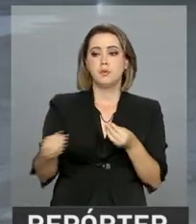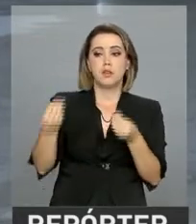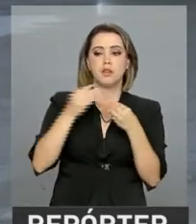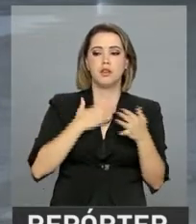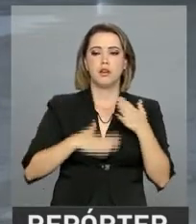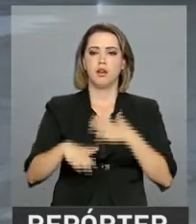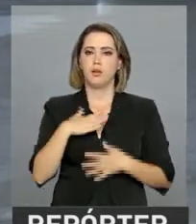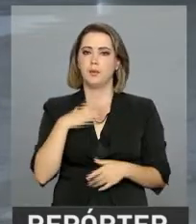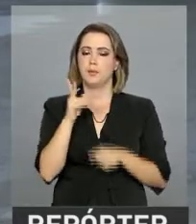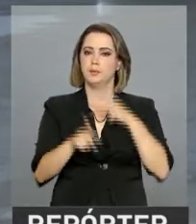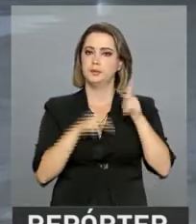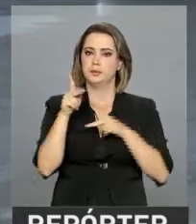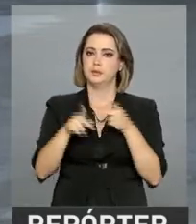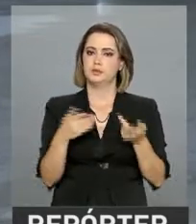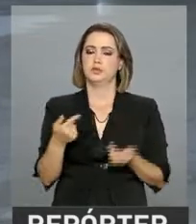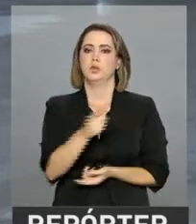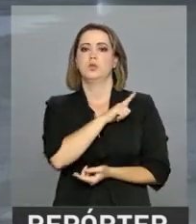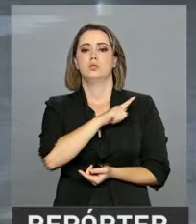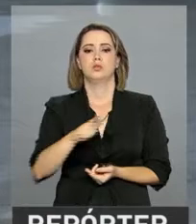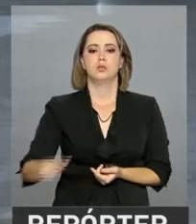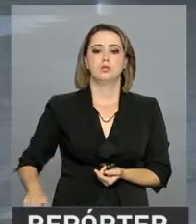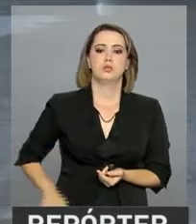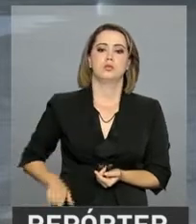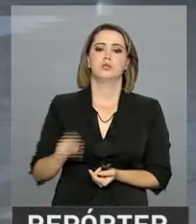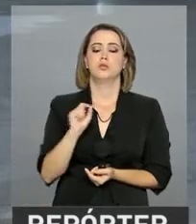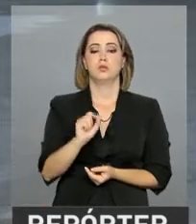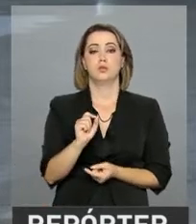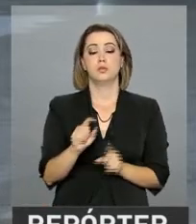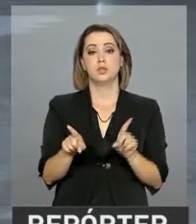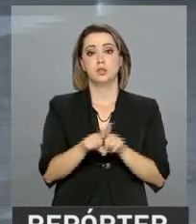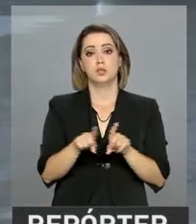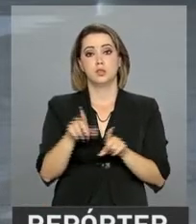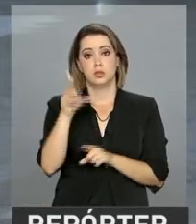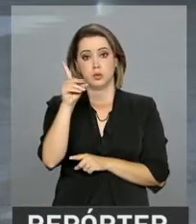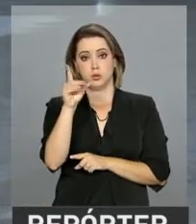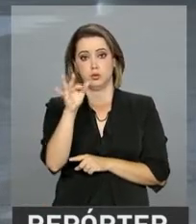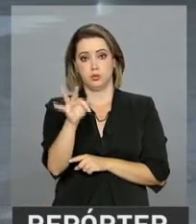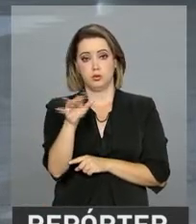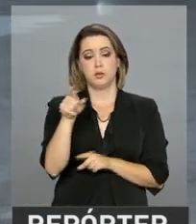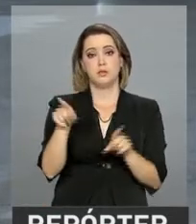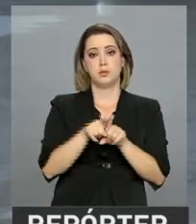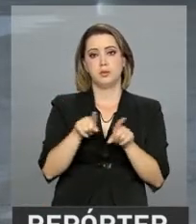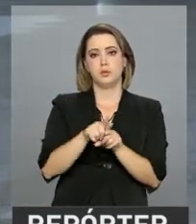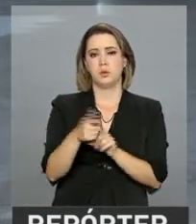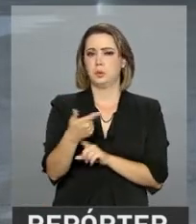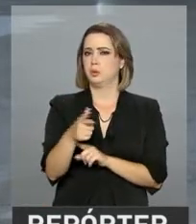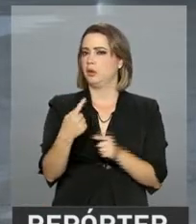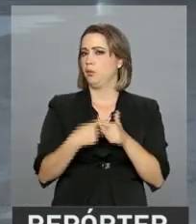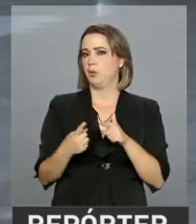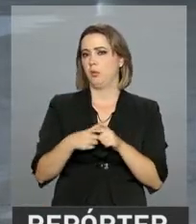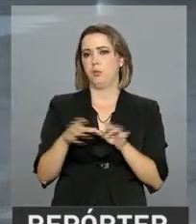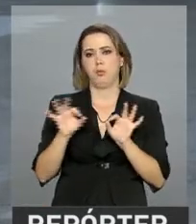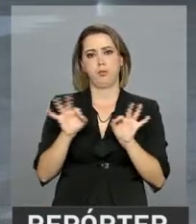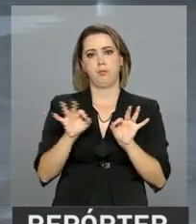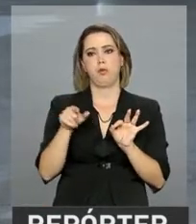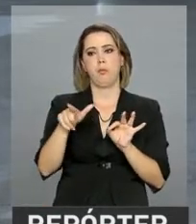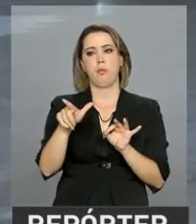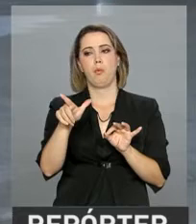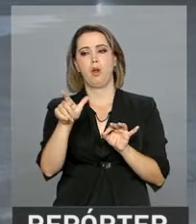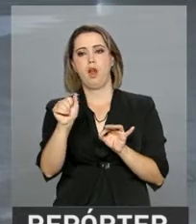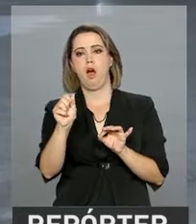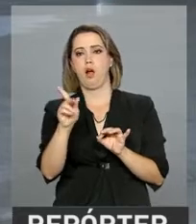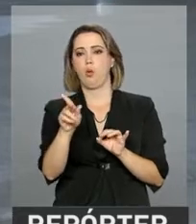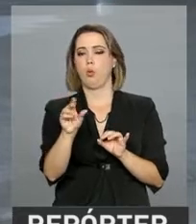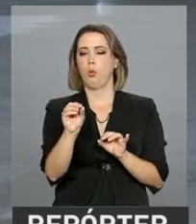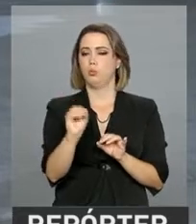segundo o governador do distrito federal rodrigo rollemberg a retirada de água não vai prejudicar o lago para lá já o presidente michel